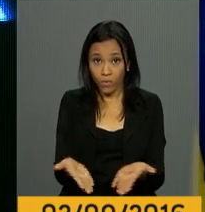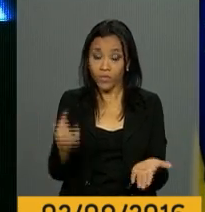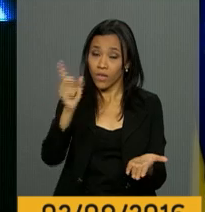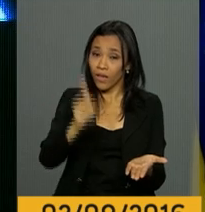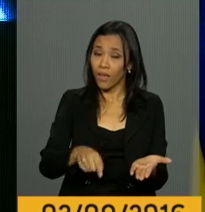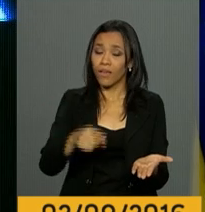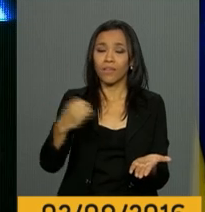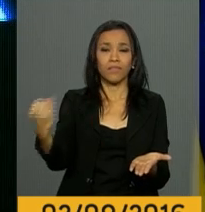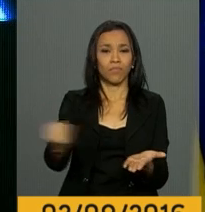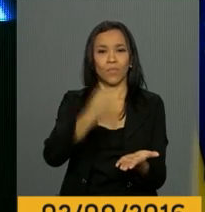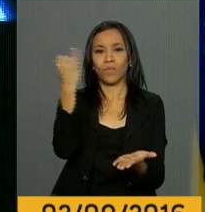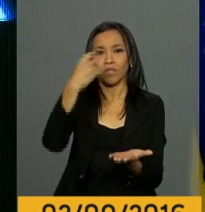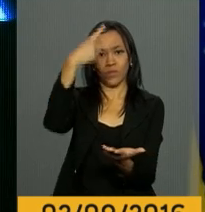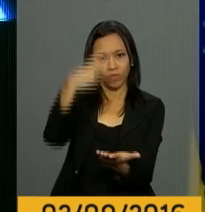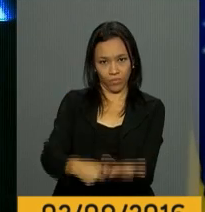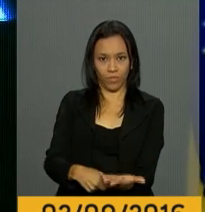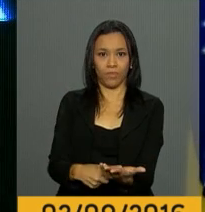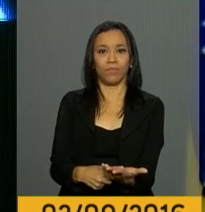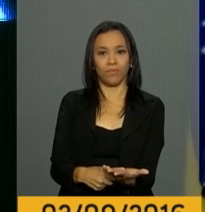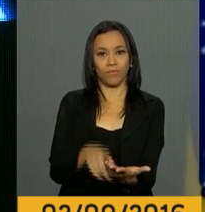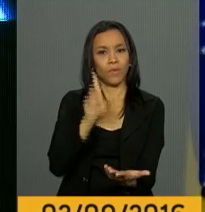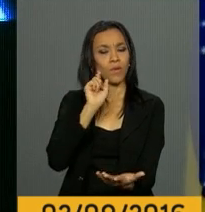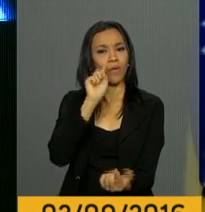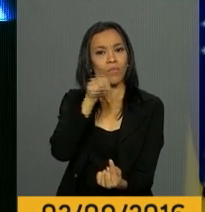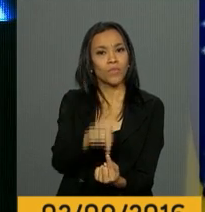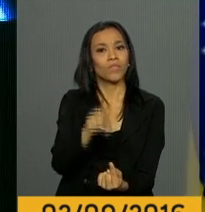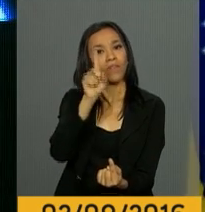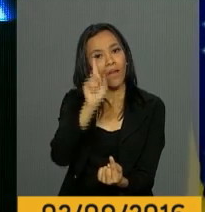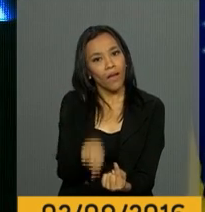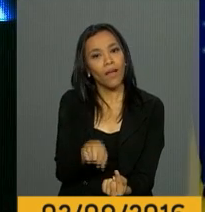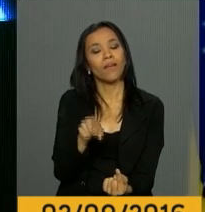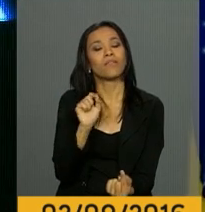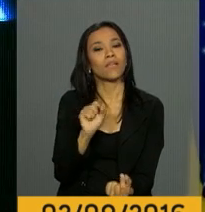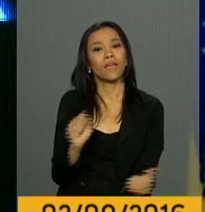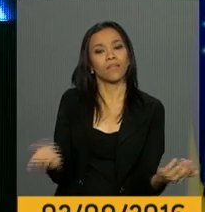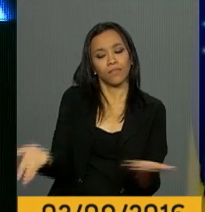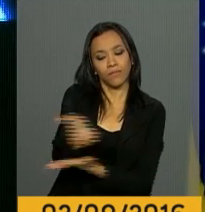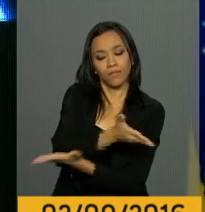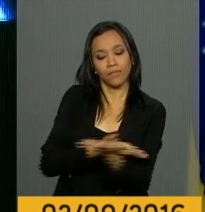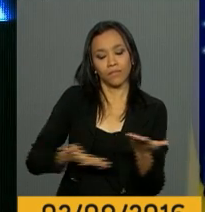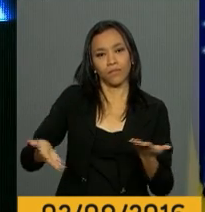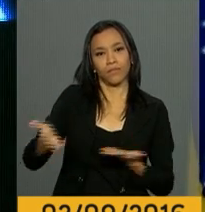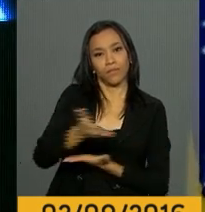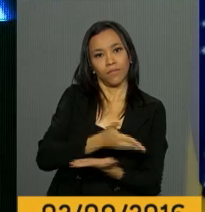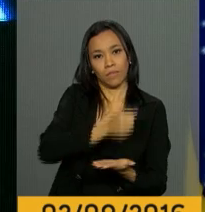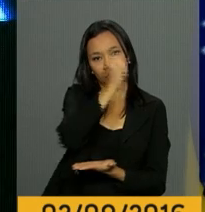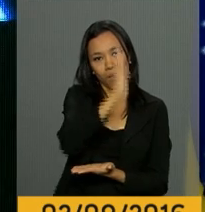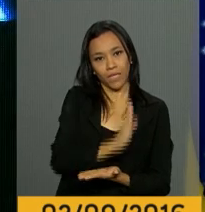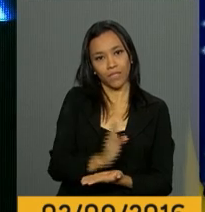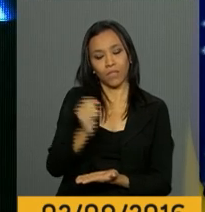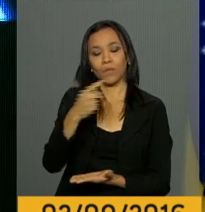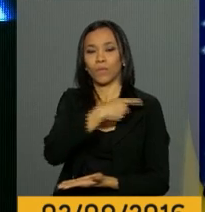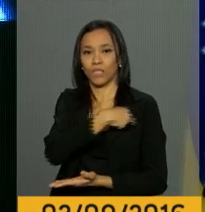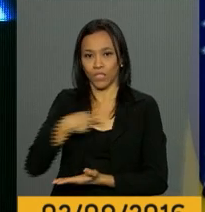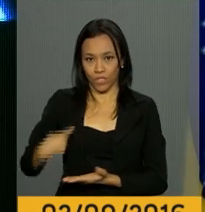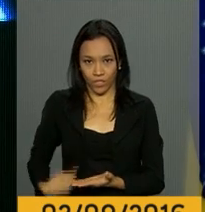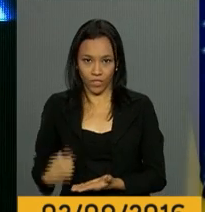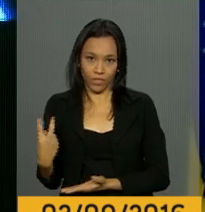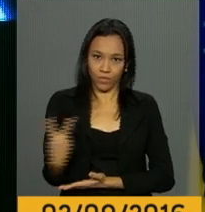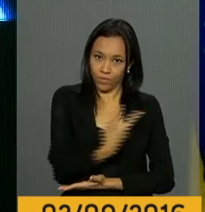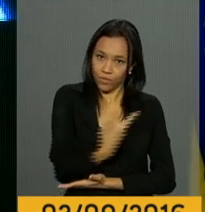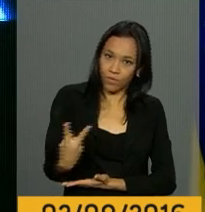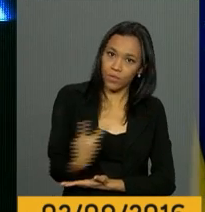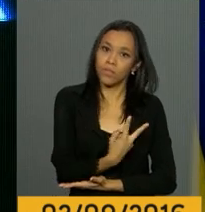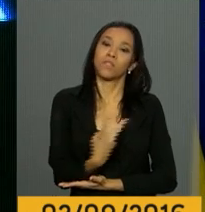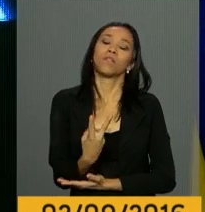de fundamental importância para revelar a interação, a integração entre o Brasil e a China, de um lado; de